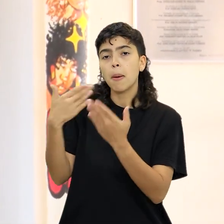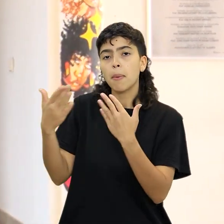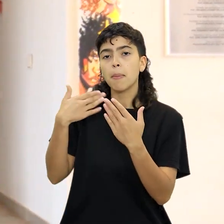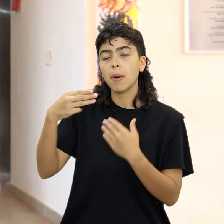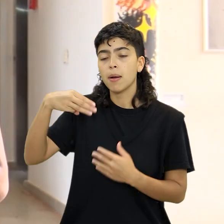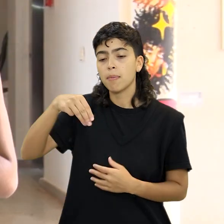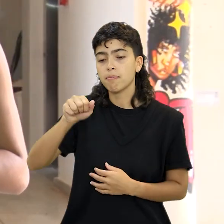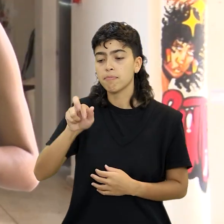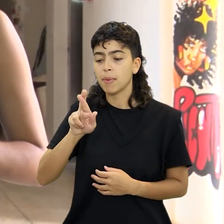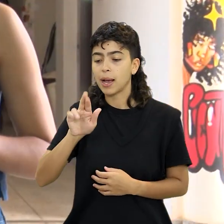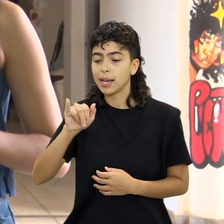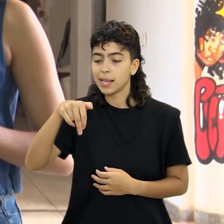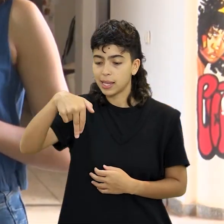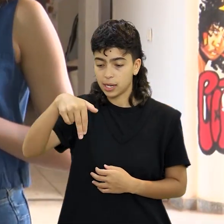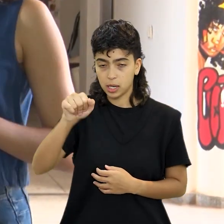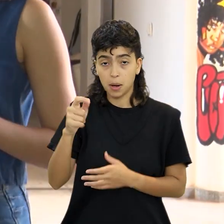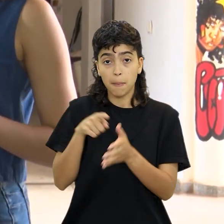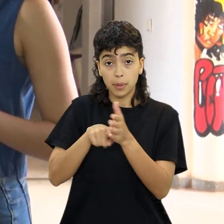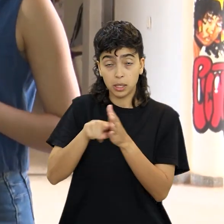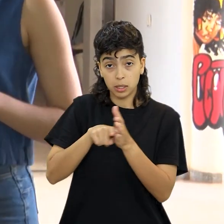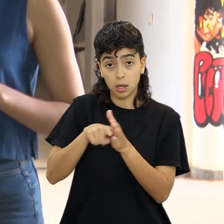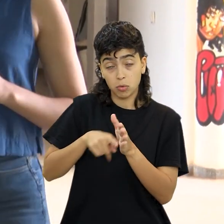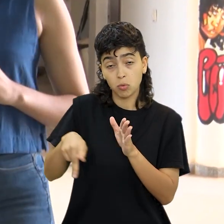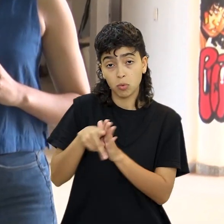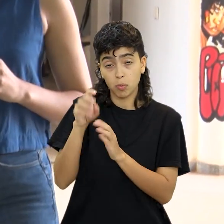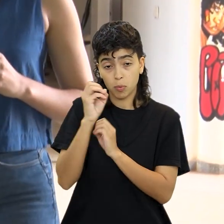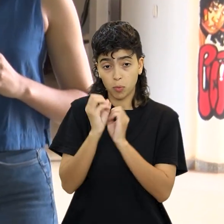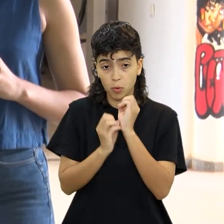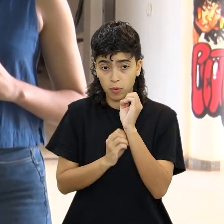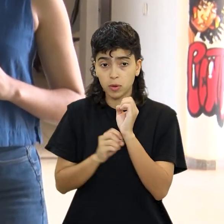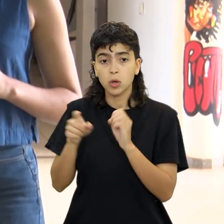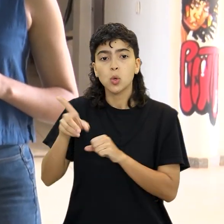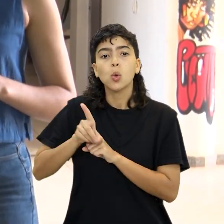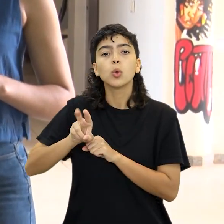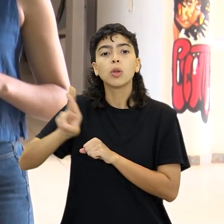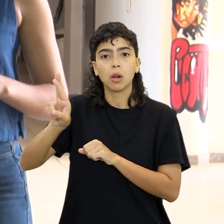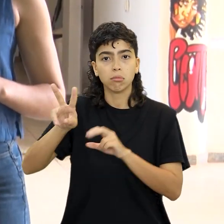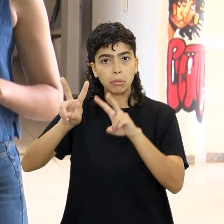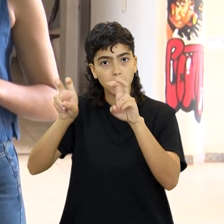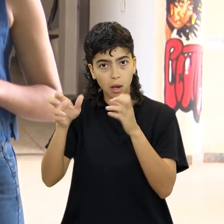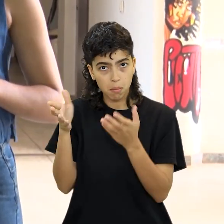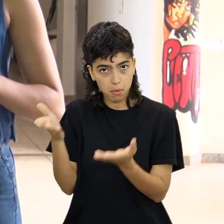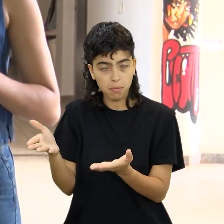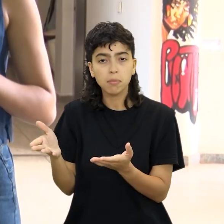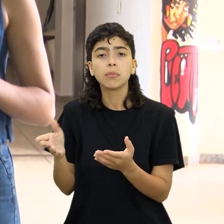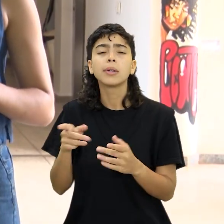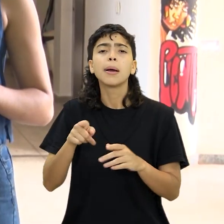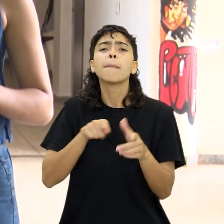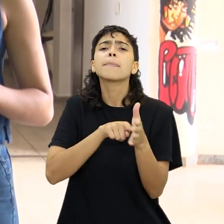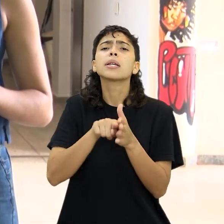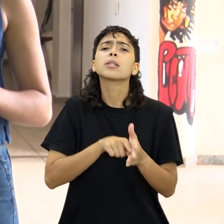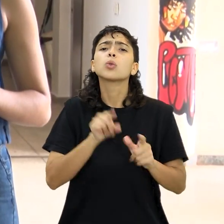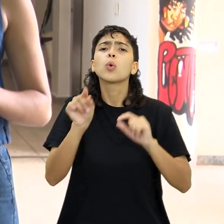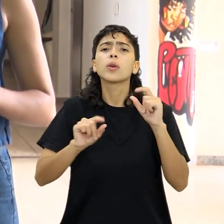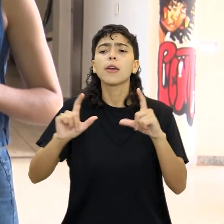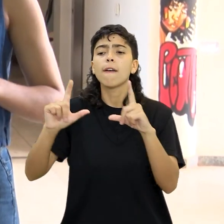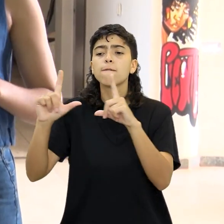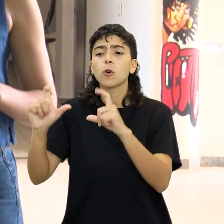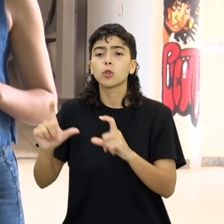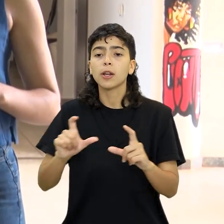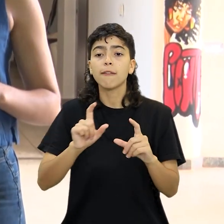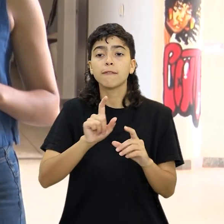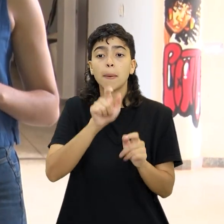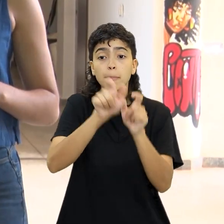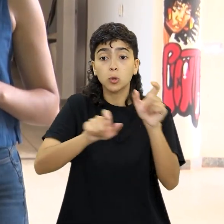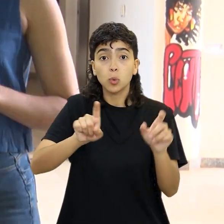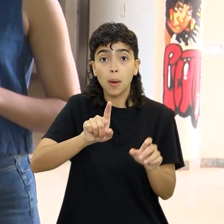a Marina Muniz, pesquisadora aqui da UFG que fez doutorado sobre o tema e pesquisou a fotografia pós-mortem como